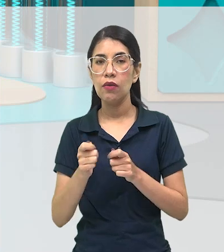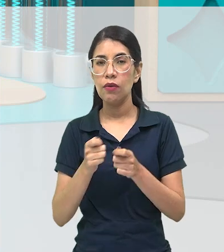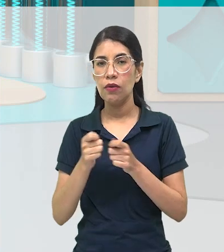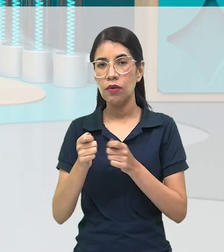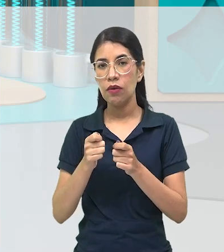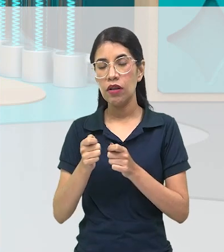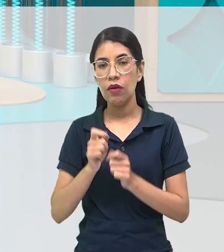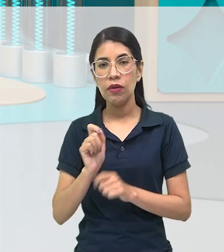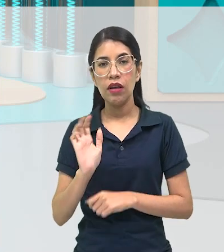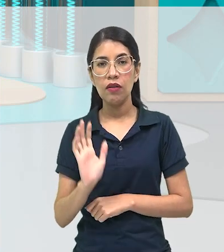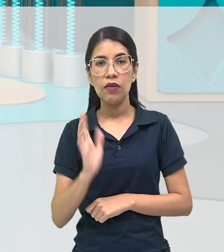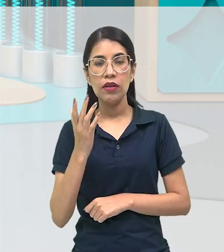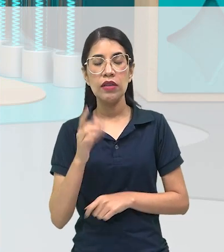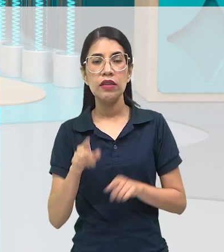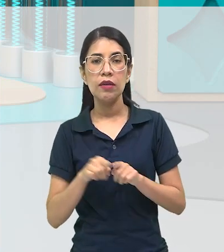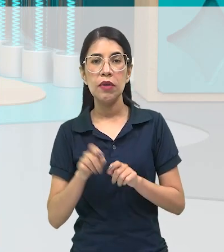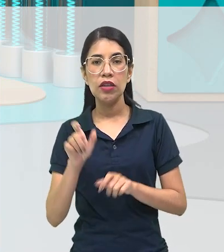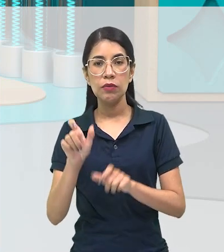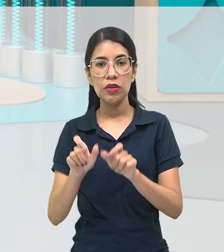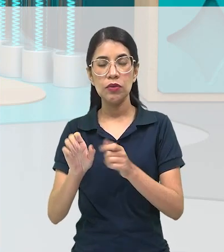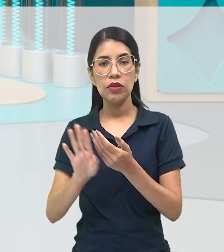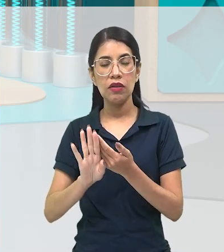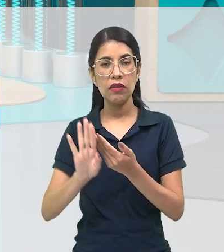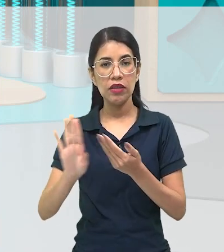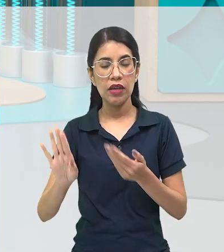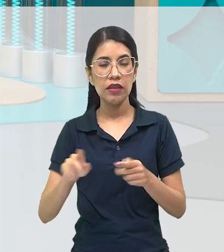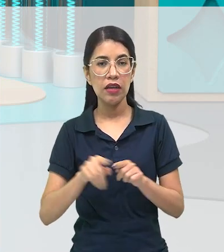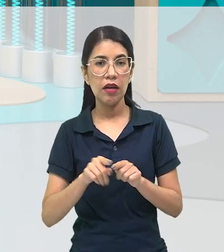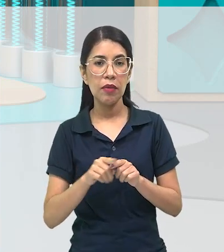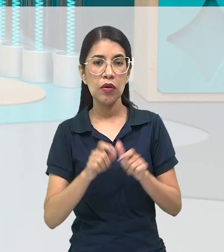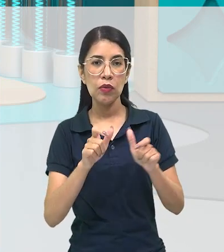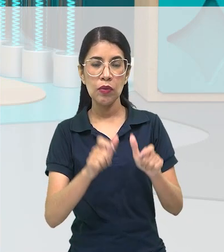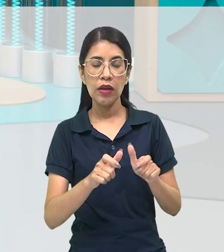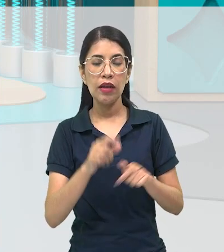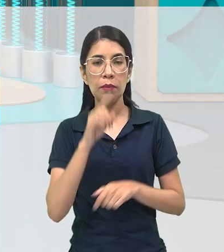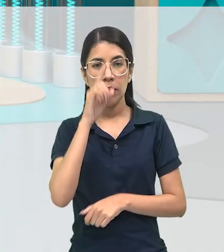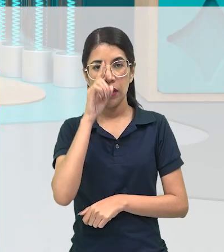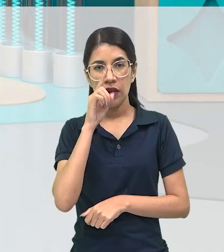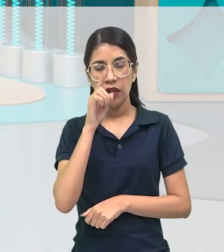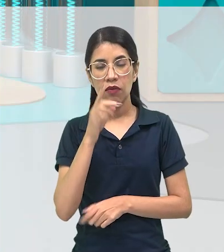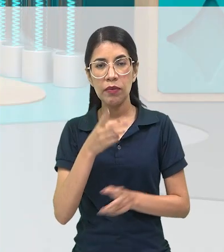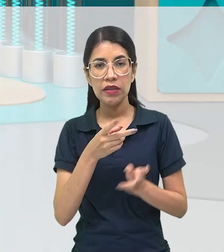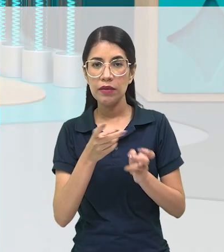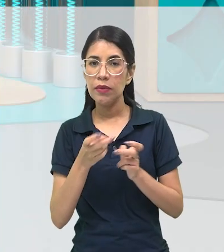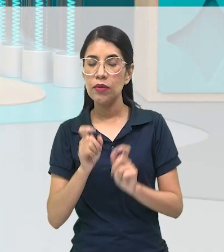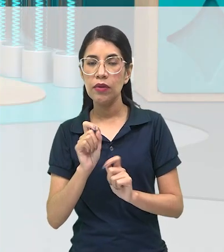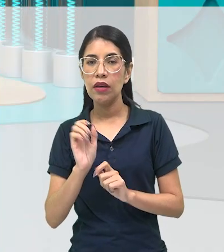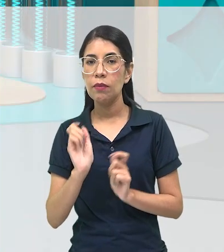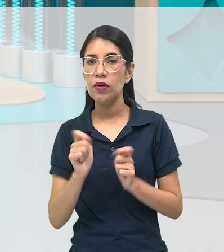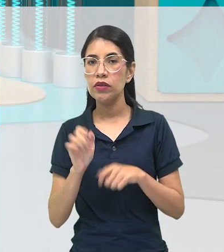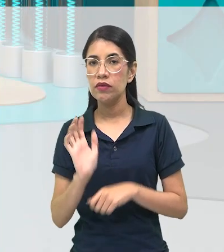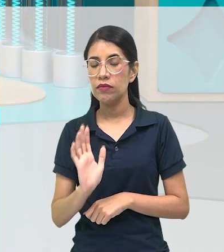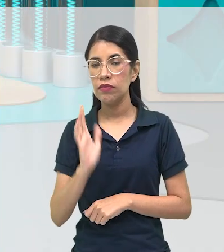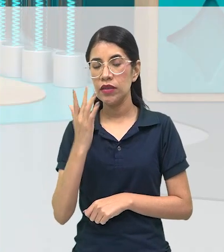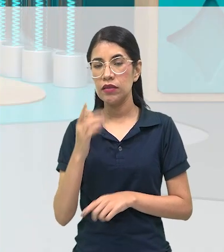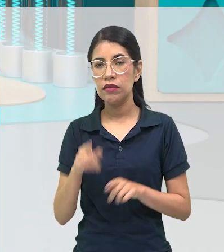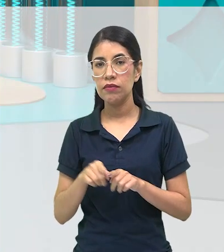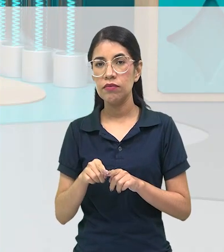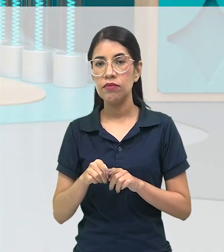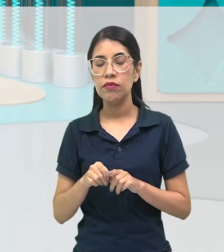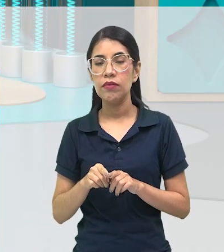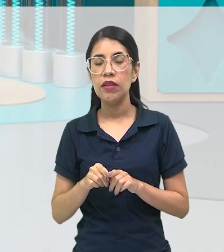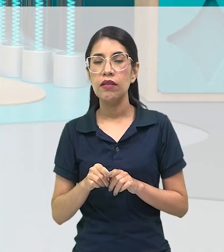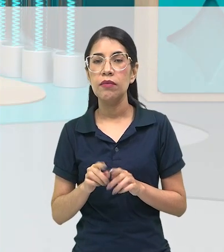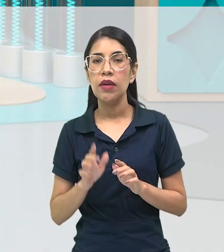controlar a situação, afastando não só os perigos, mas as pessoas também que possam atrapalhar o andamento dos primeiros